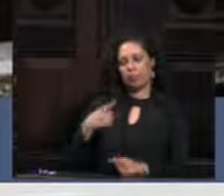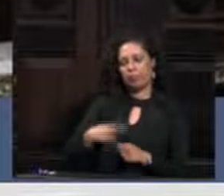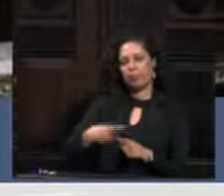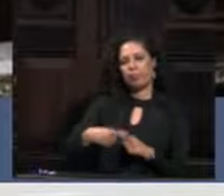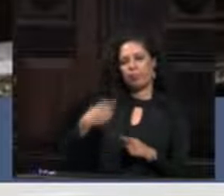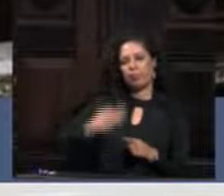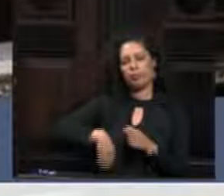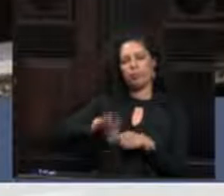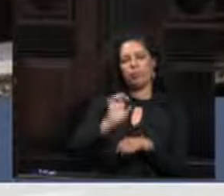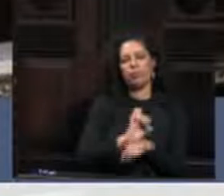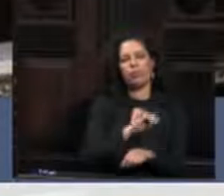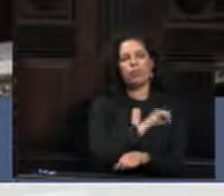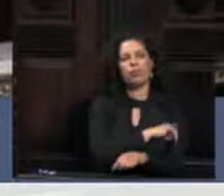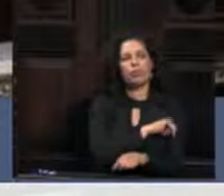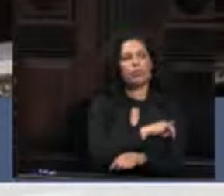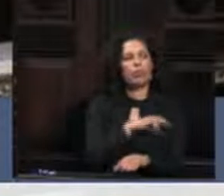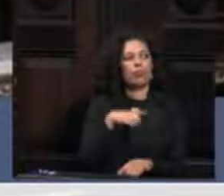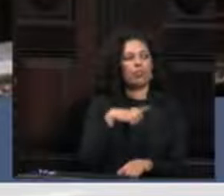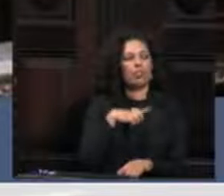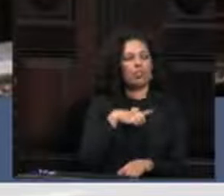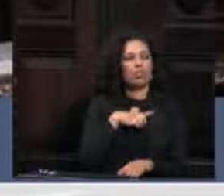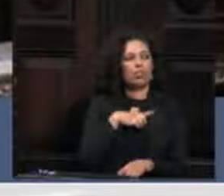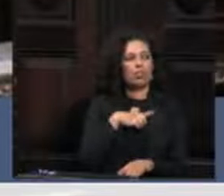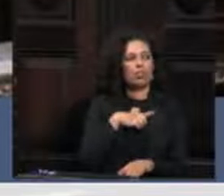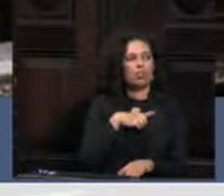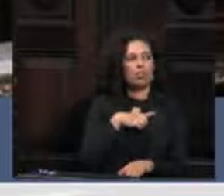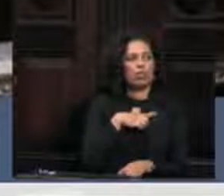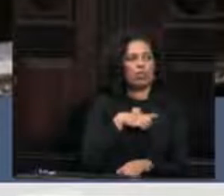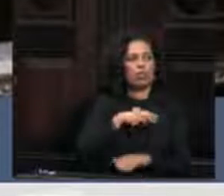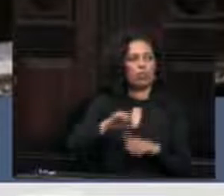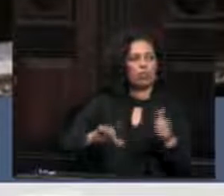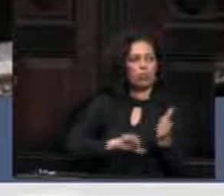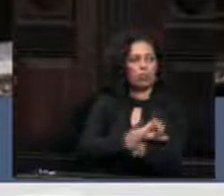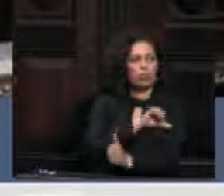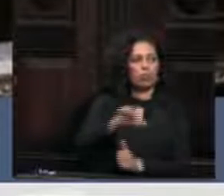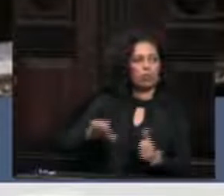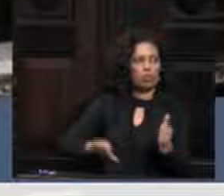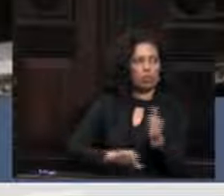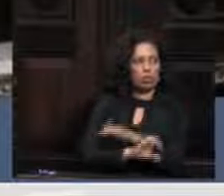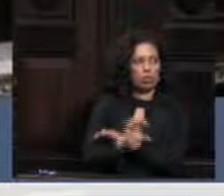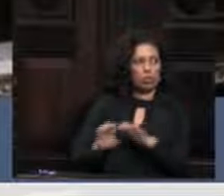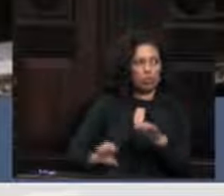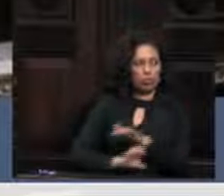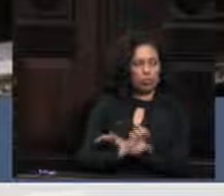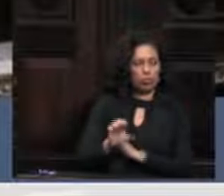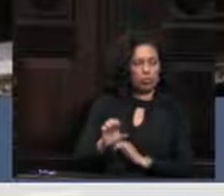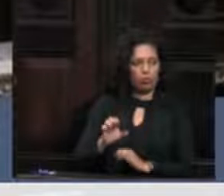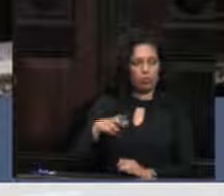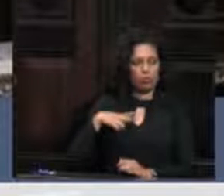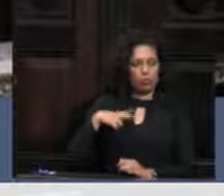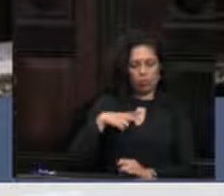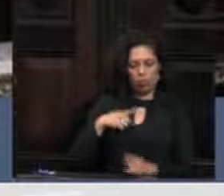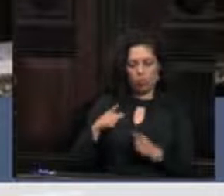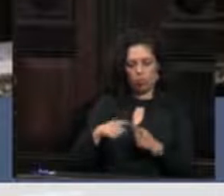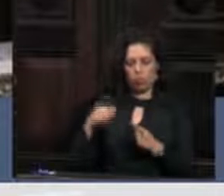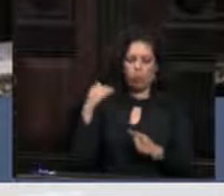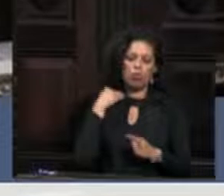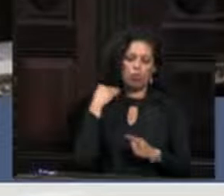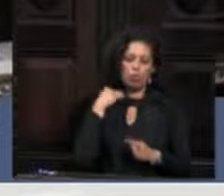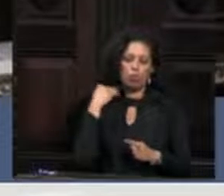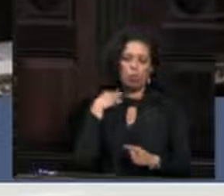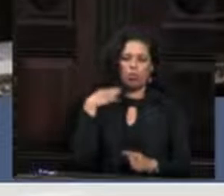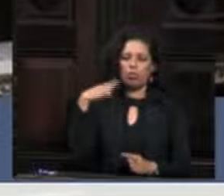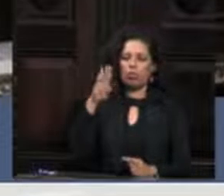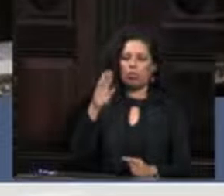Janeiro, houve a privatização do antigo Banerj, da SEG. Se o